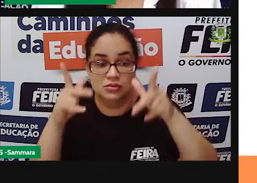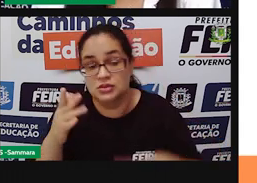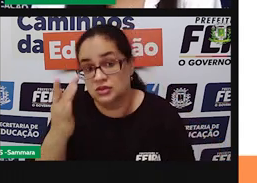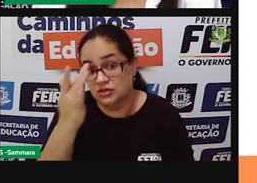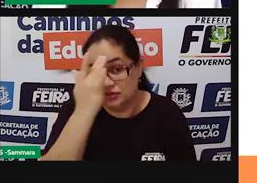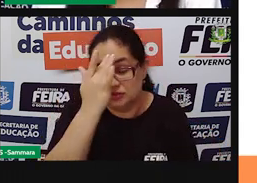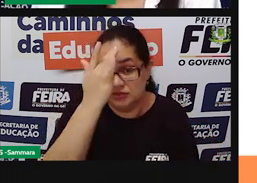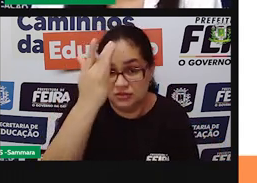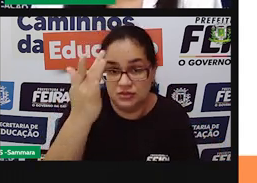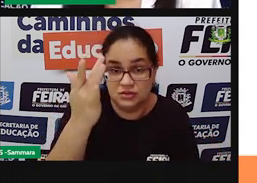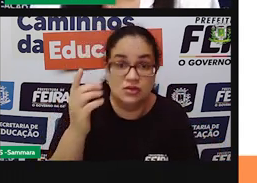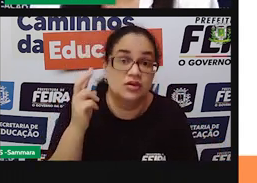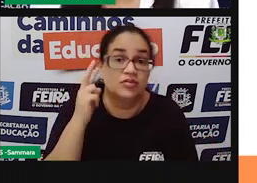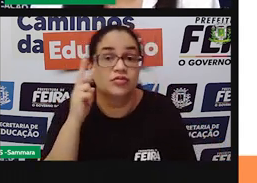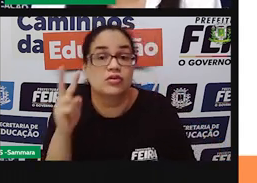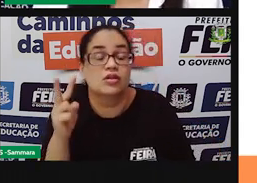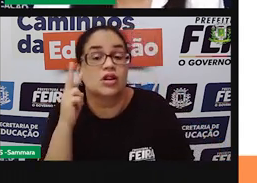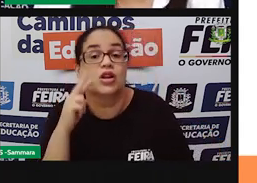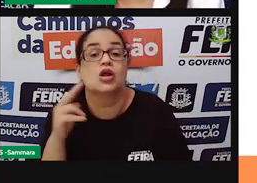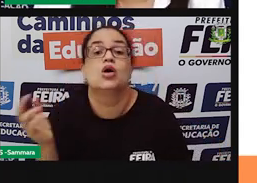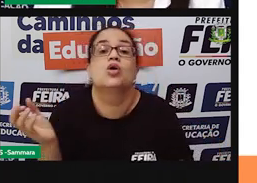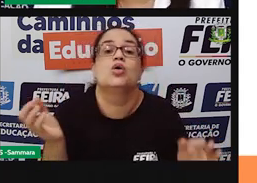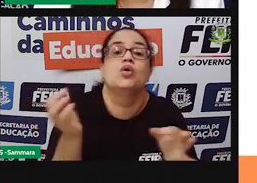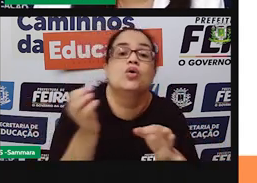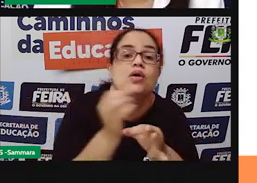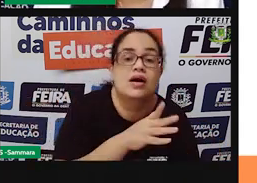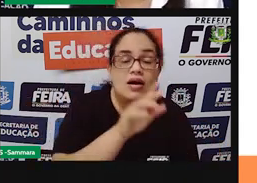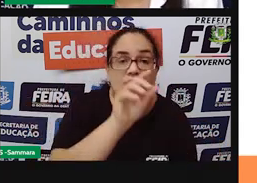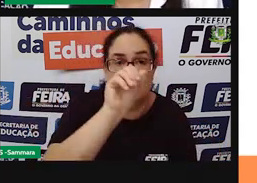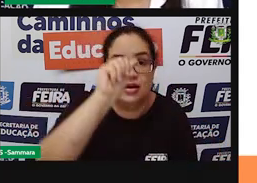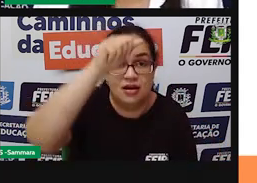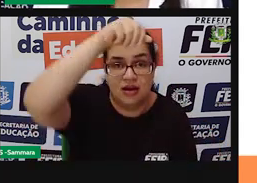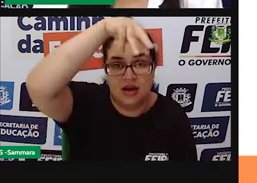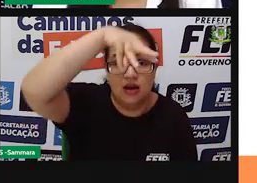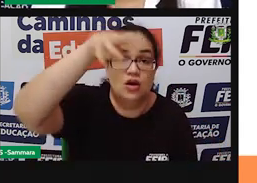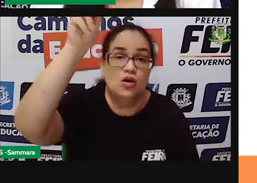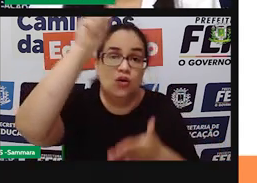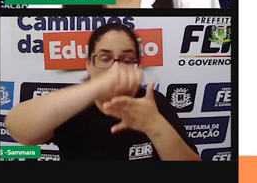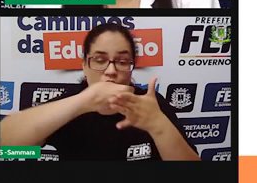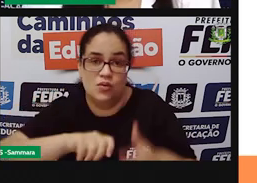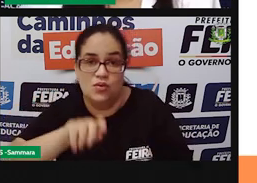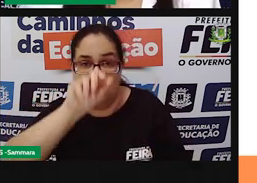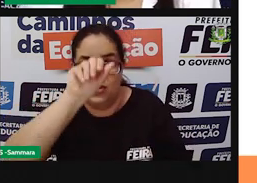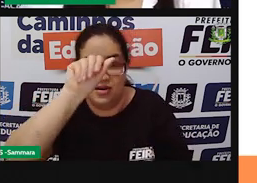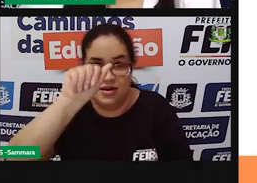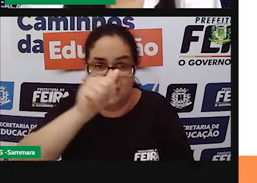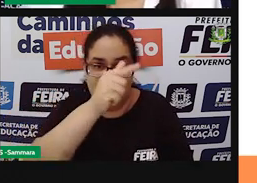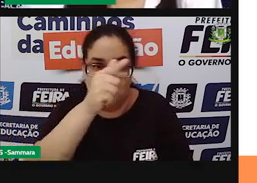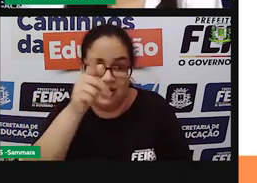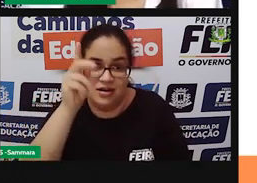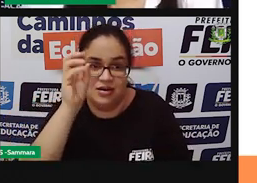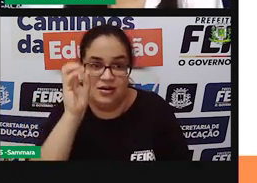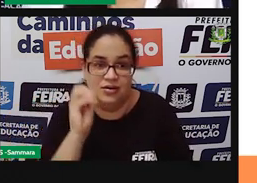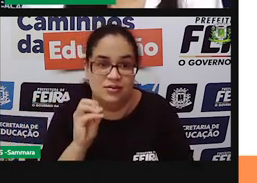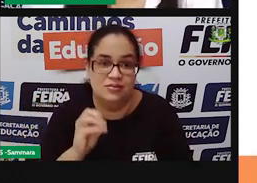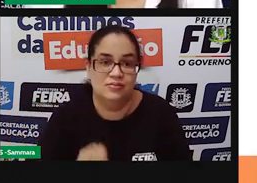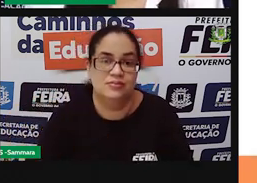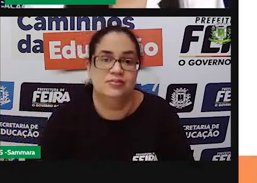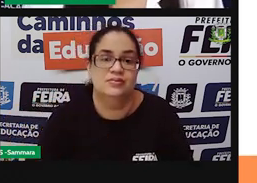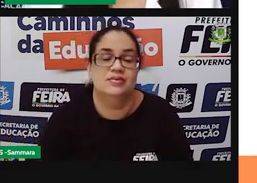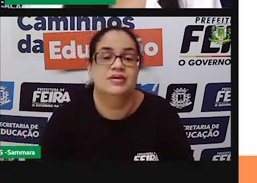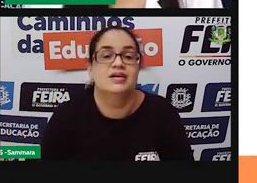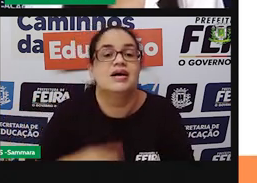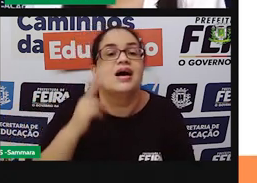gente identificar quando é que eu escrevo com an e quando é que eu escrevo com an. Então,